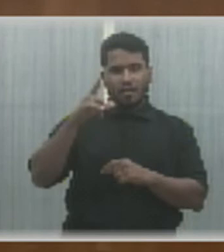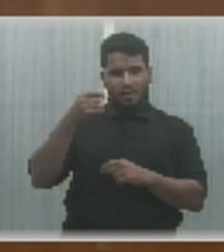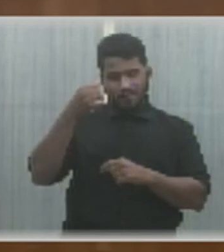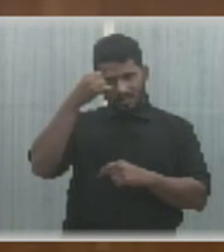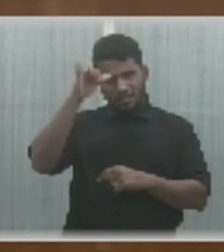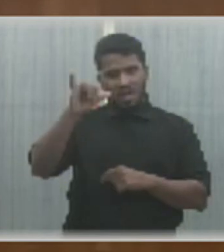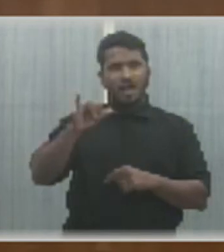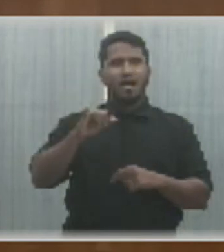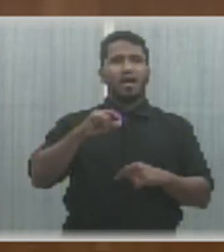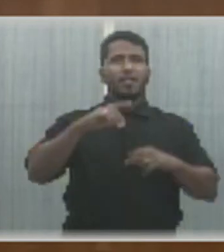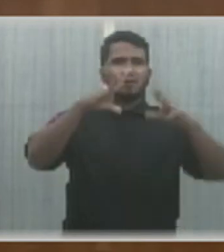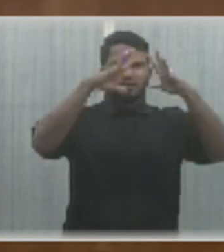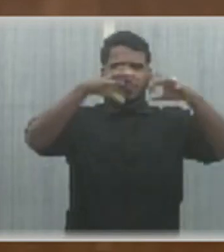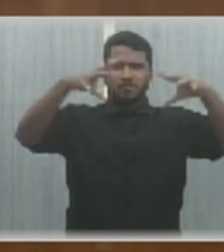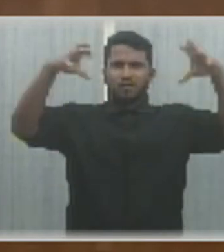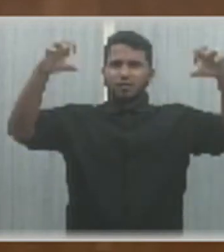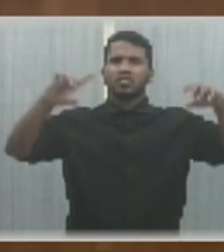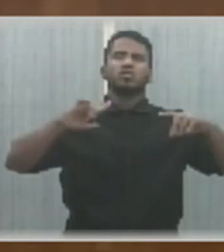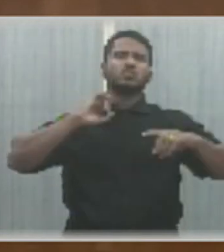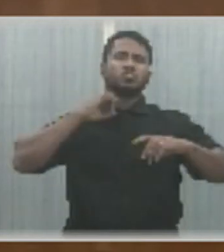do efeito estufa em